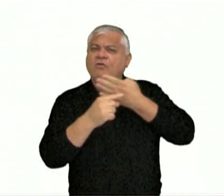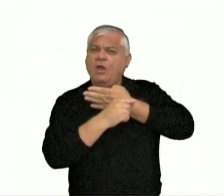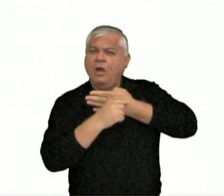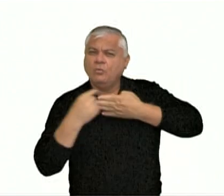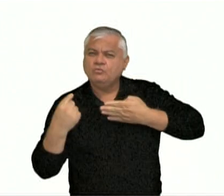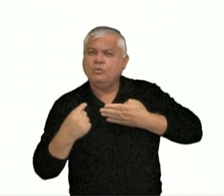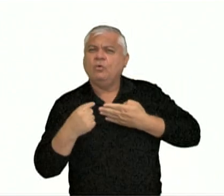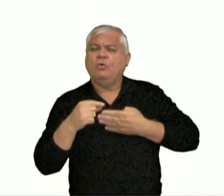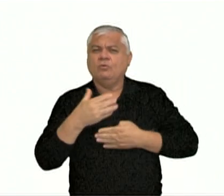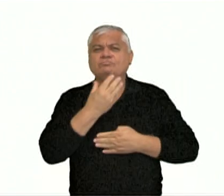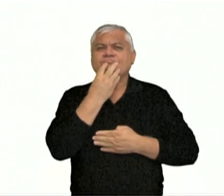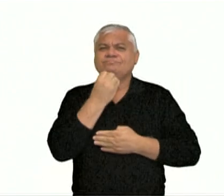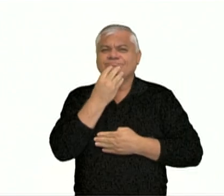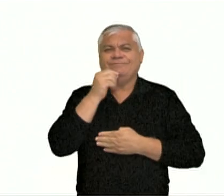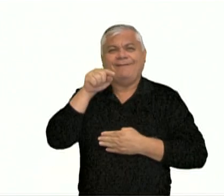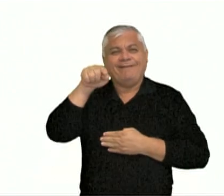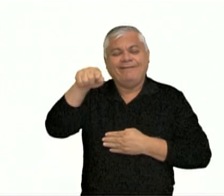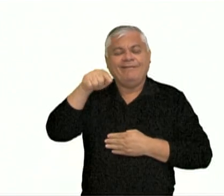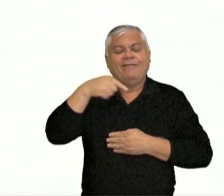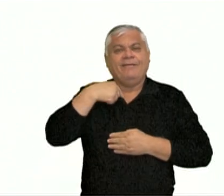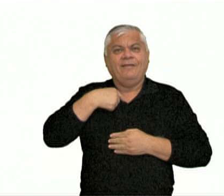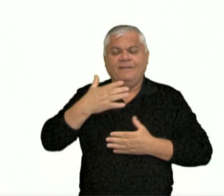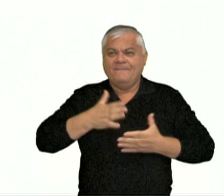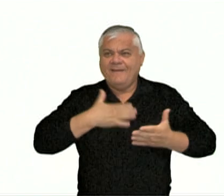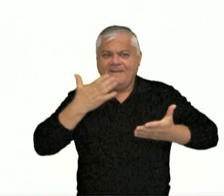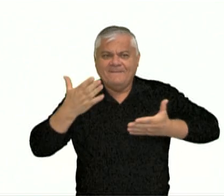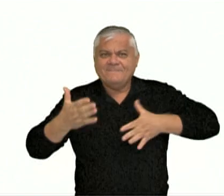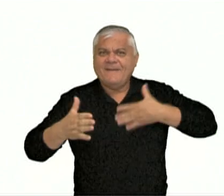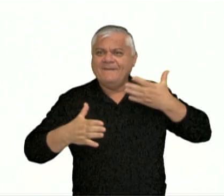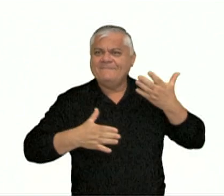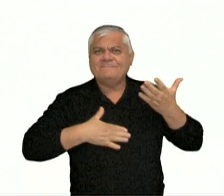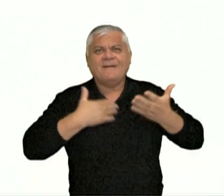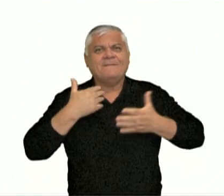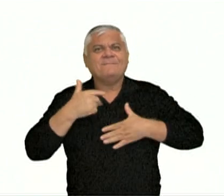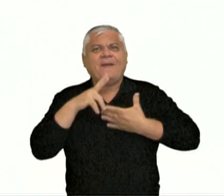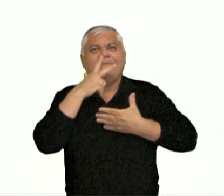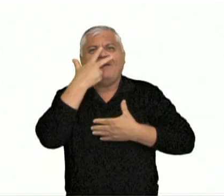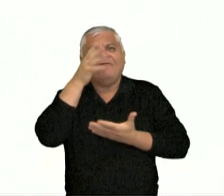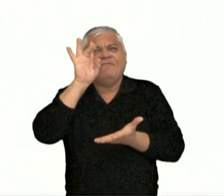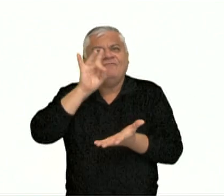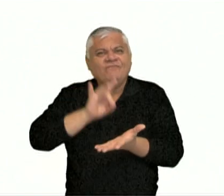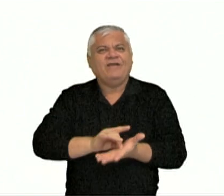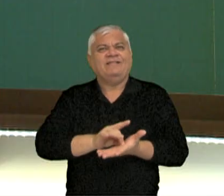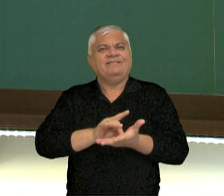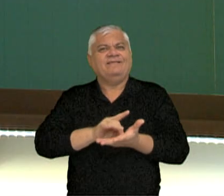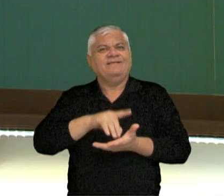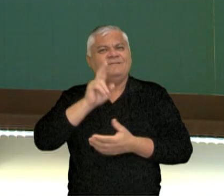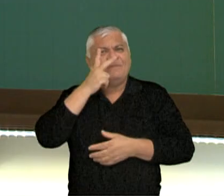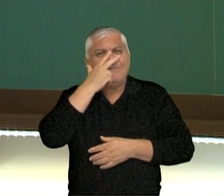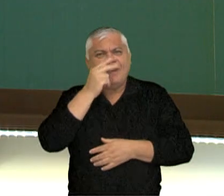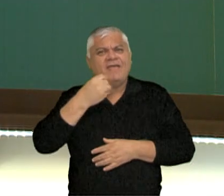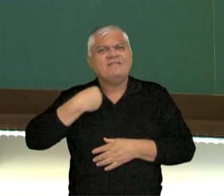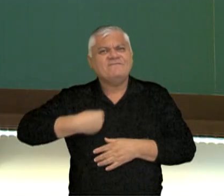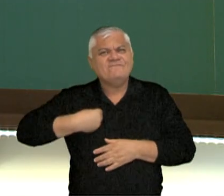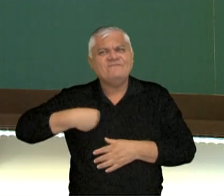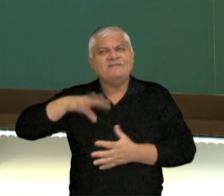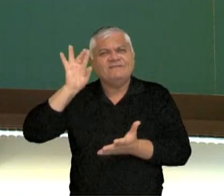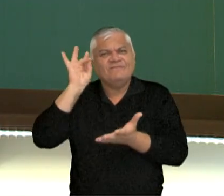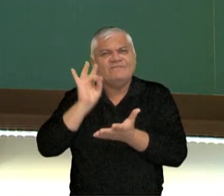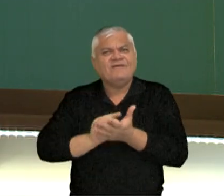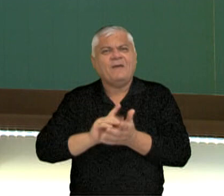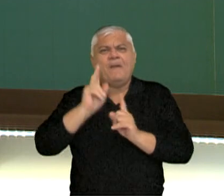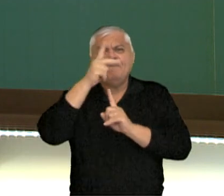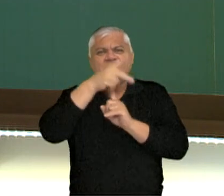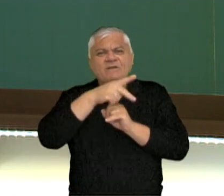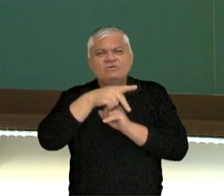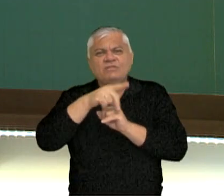tem muito impacto do quê? Da escola realista, né? É uma análise das sensações das